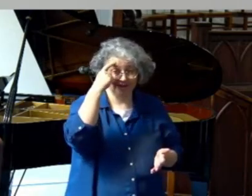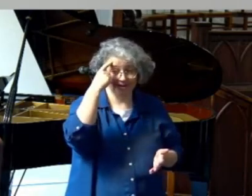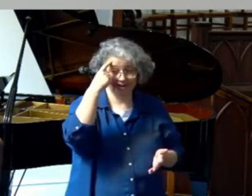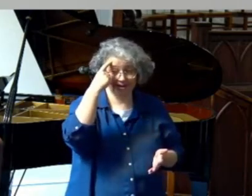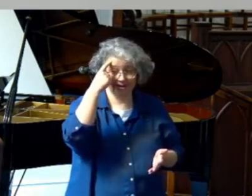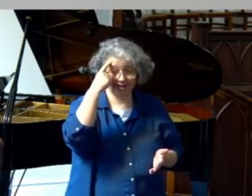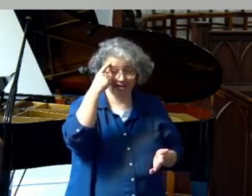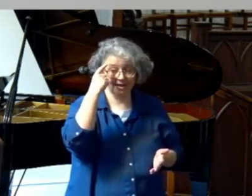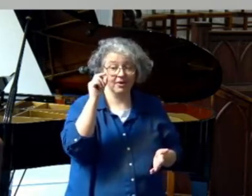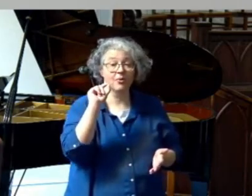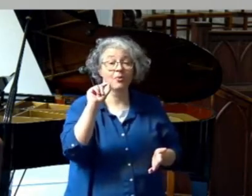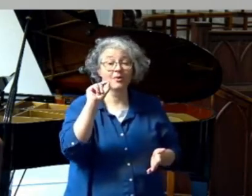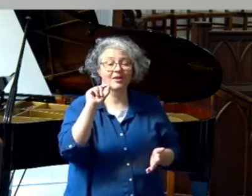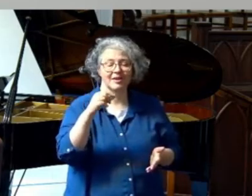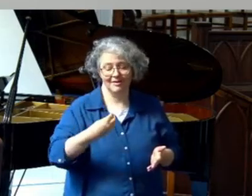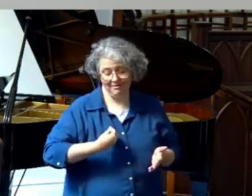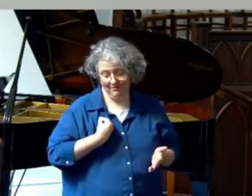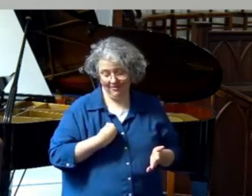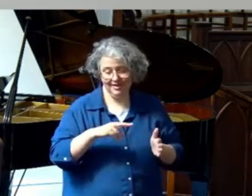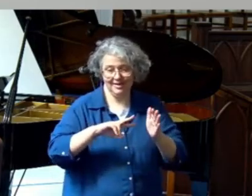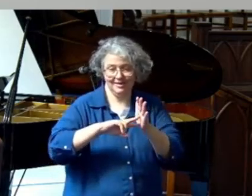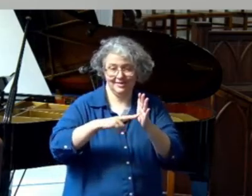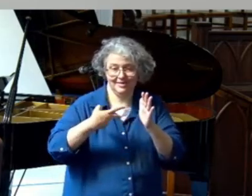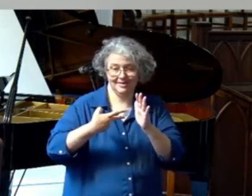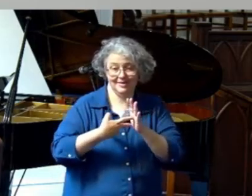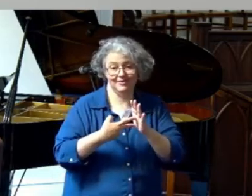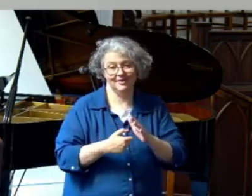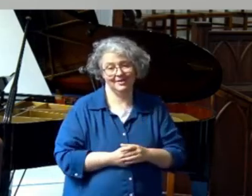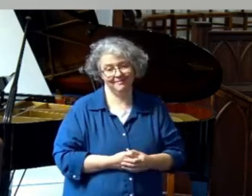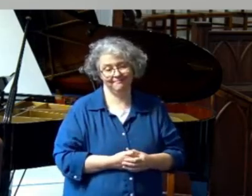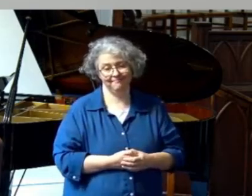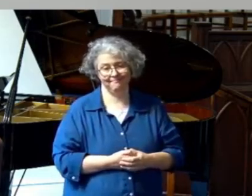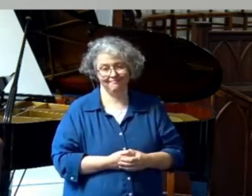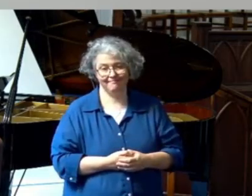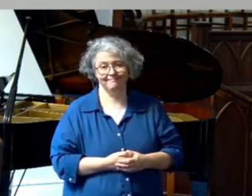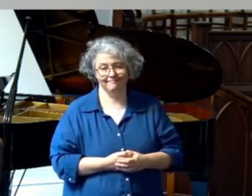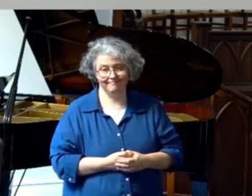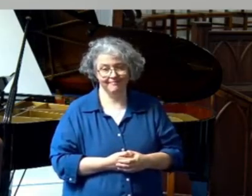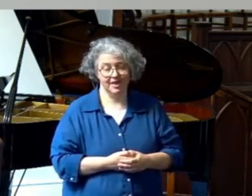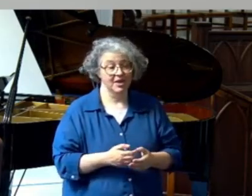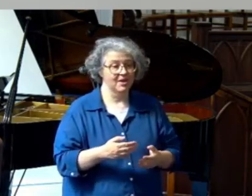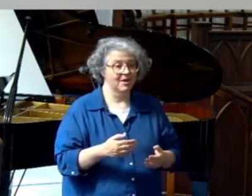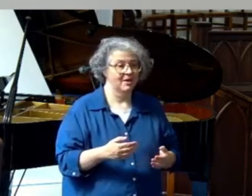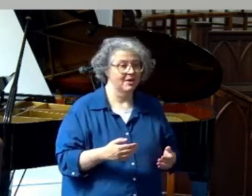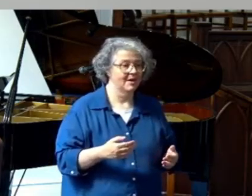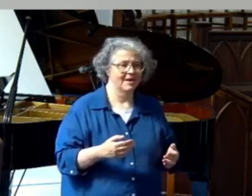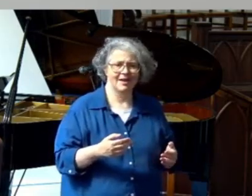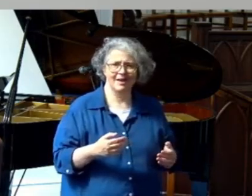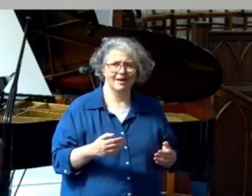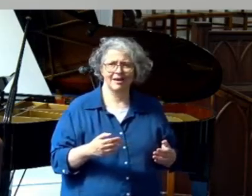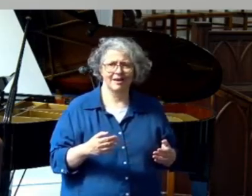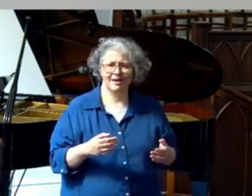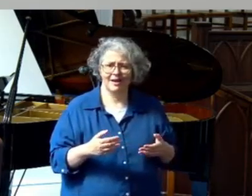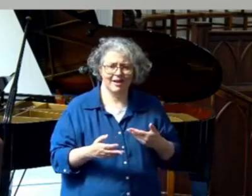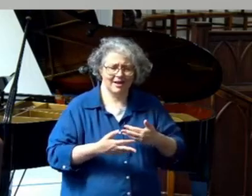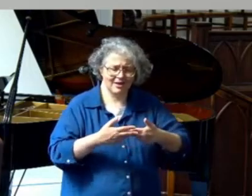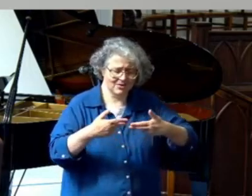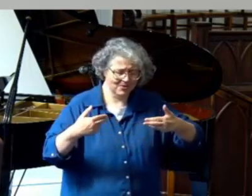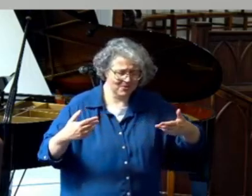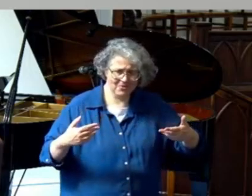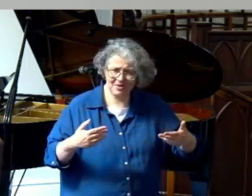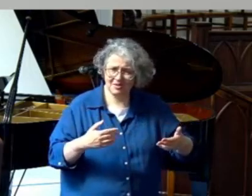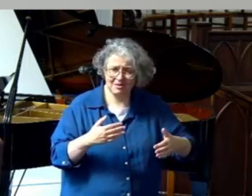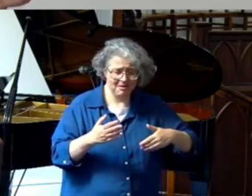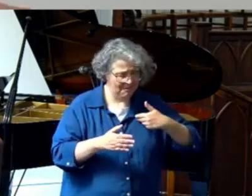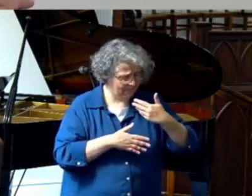vida. Essa é uma passagem que nos ajuda a pensar como as coisas passam tão depressa na nossa vida, como a